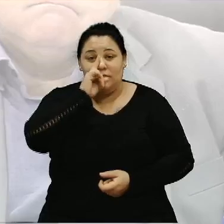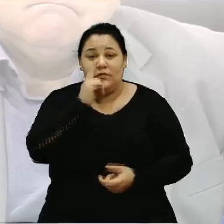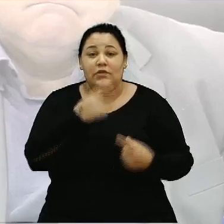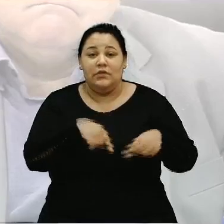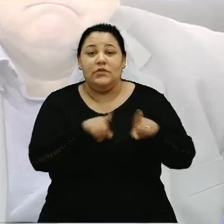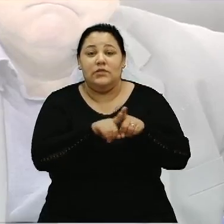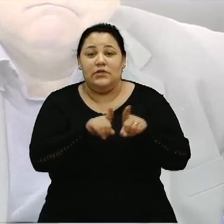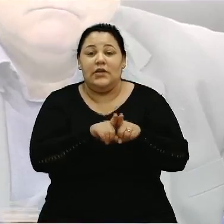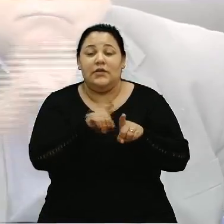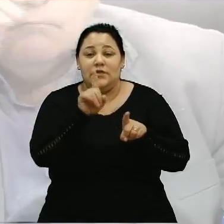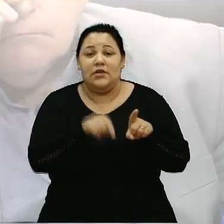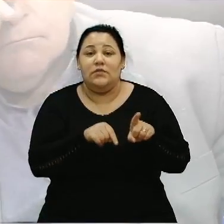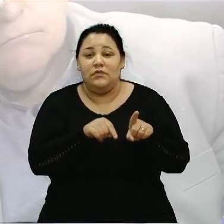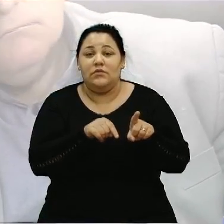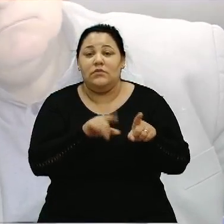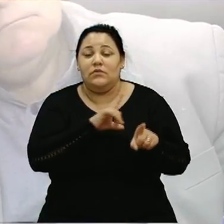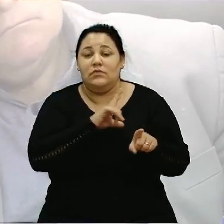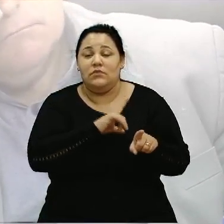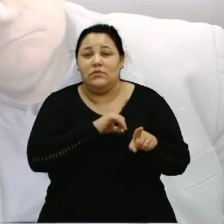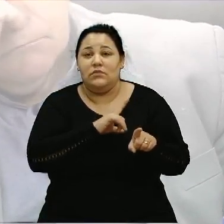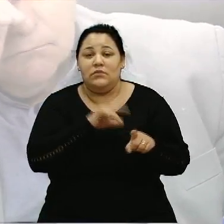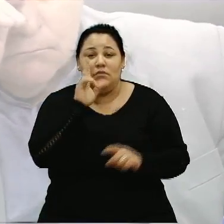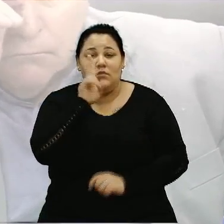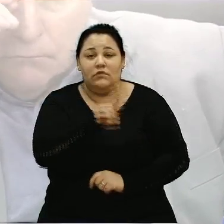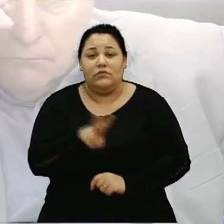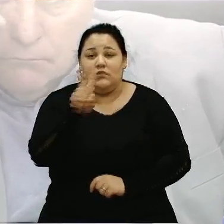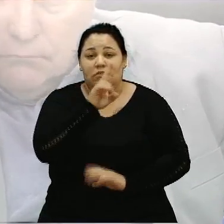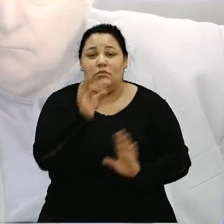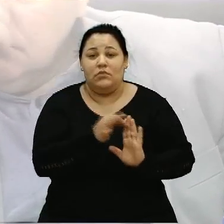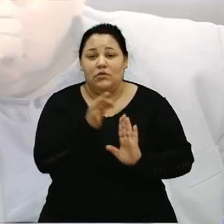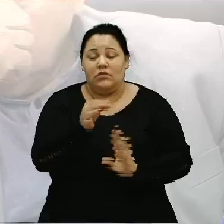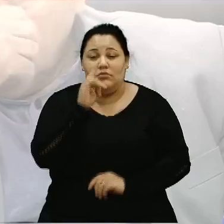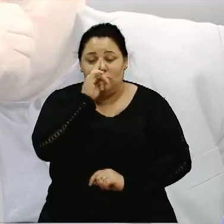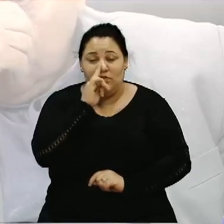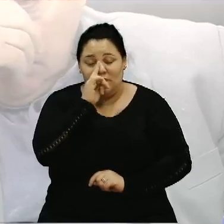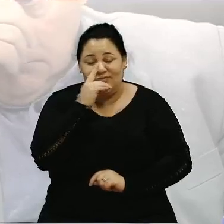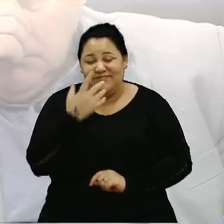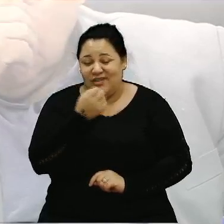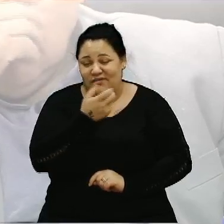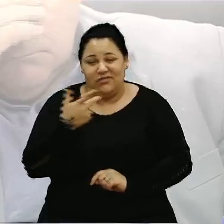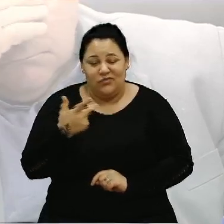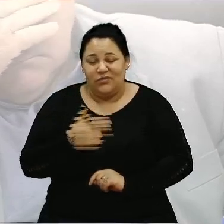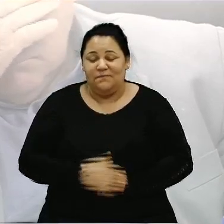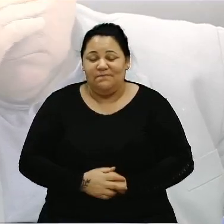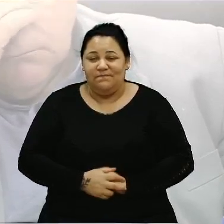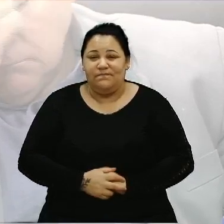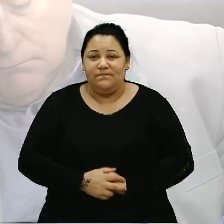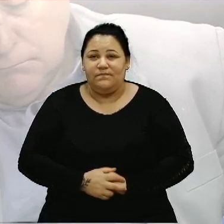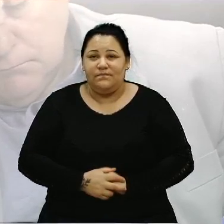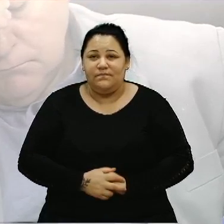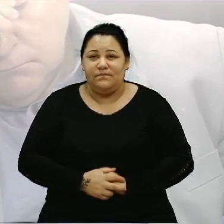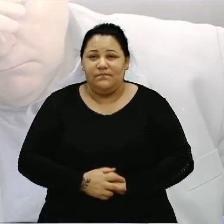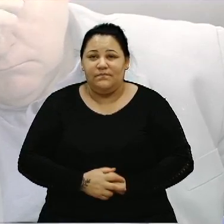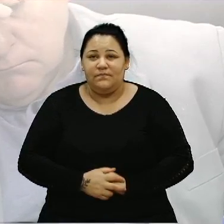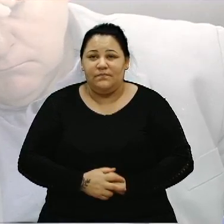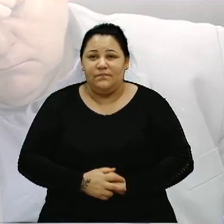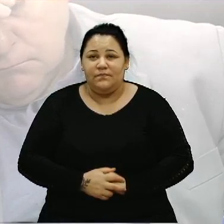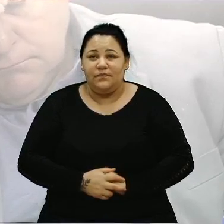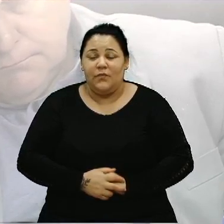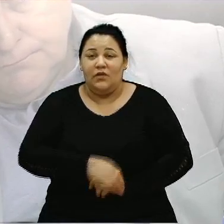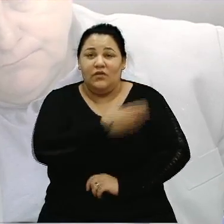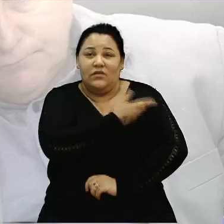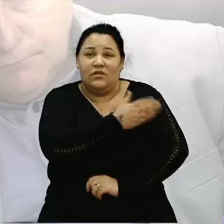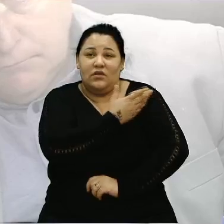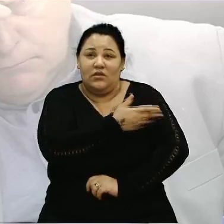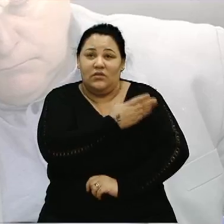torna-se imprescindível obter uma visão sobre os fatores de risco para tal. Nesse sentido, doutrinadores apontam que os